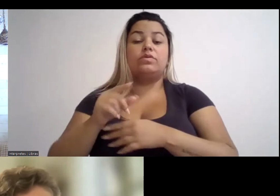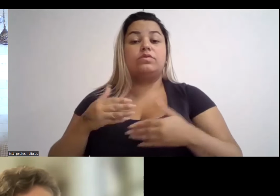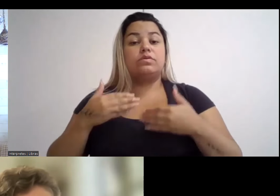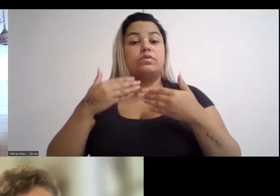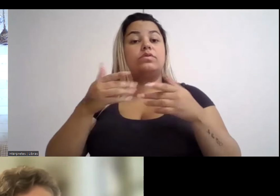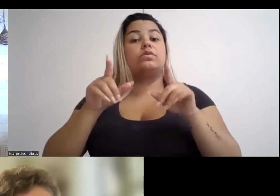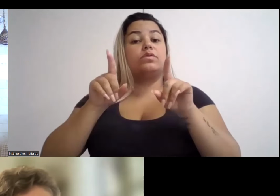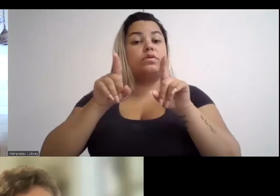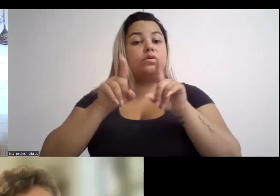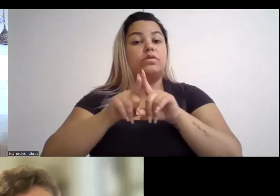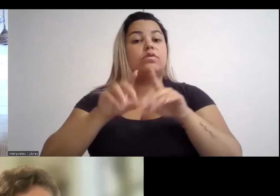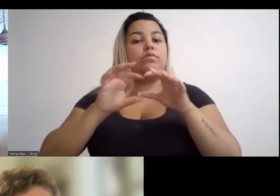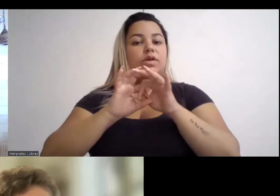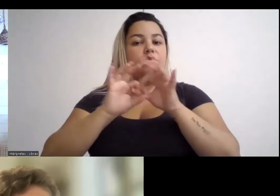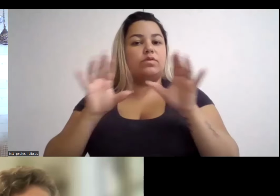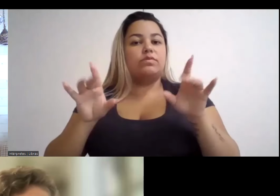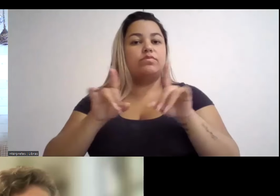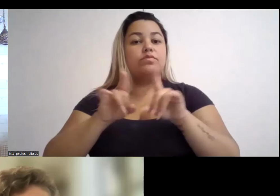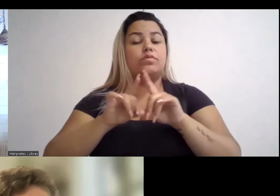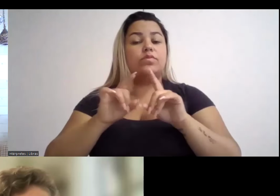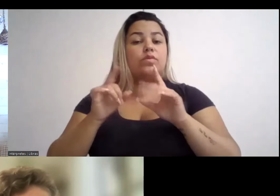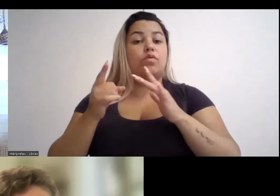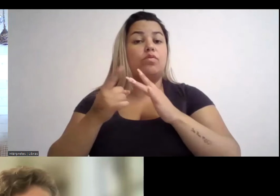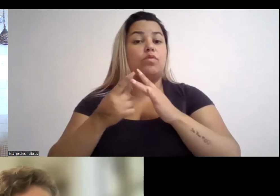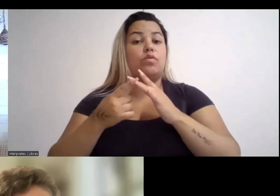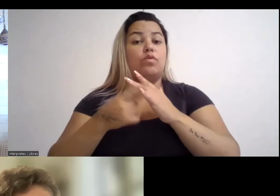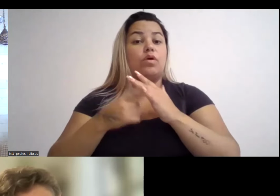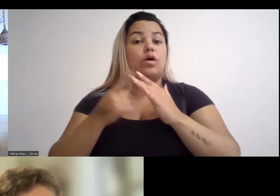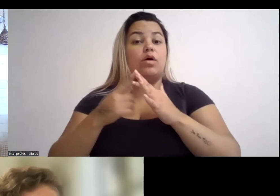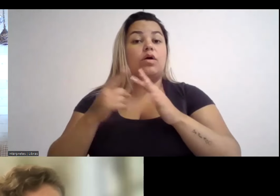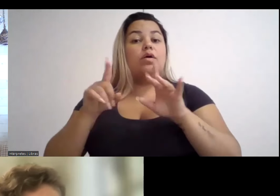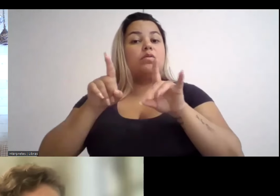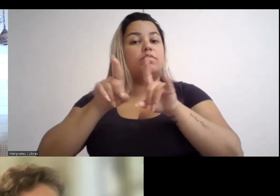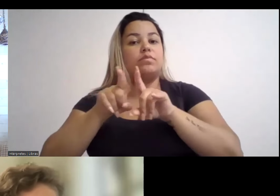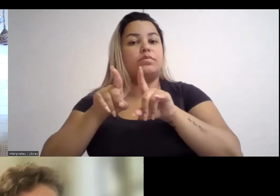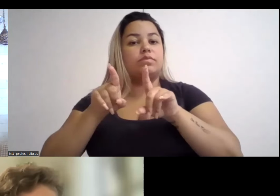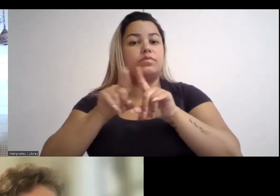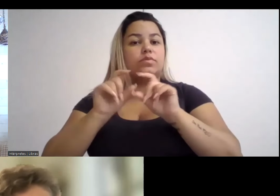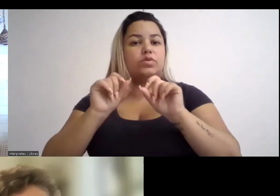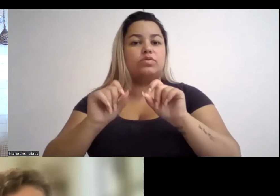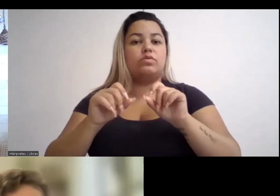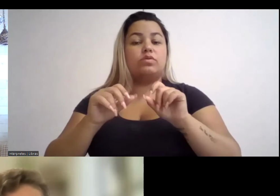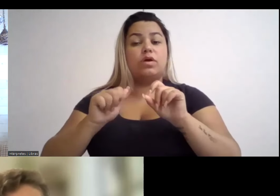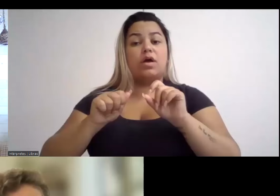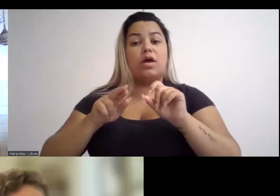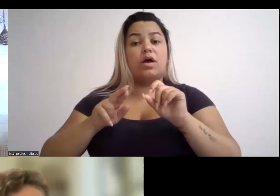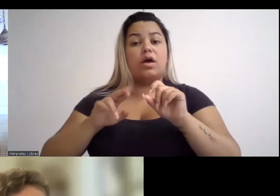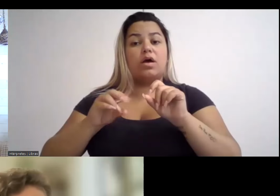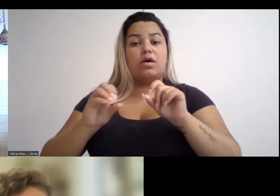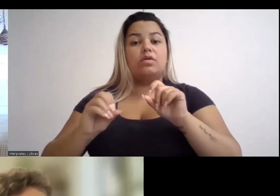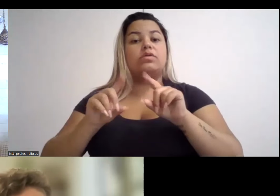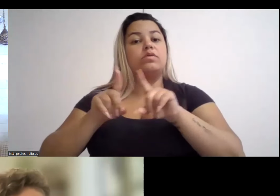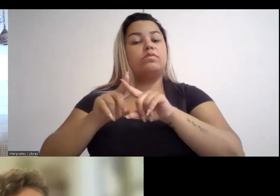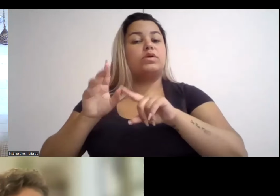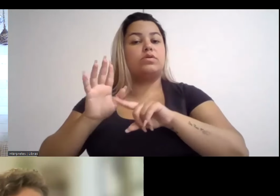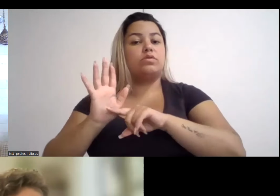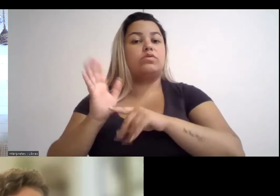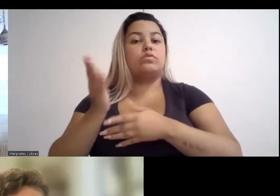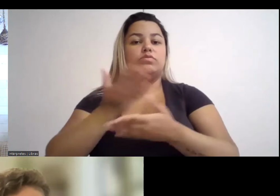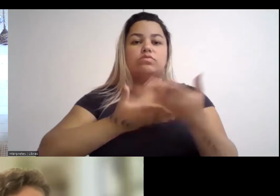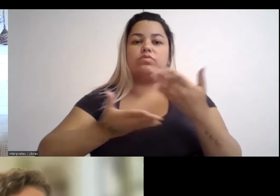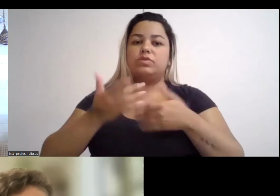do livre mercado por meio de um comportamento mais prospectivo do que reativo, em favor dos trabalhadores